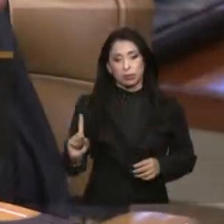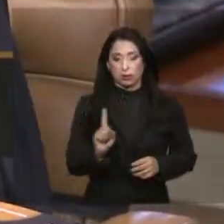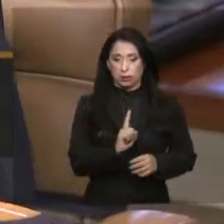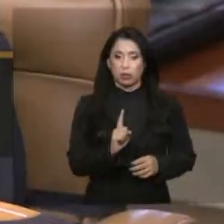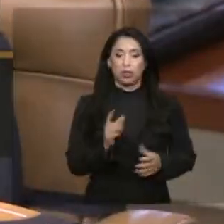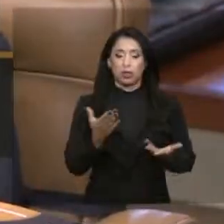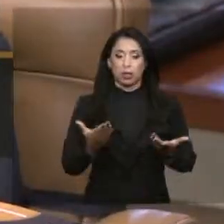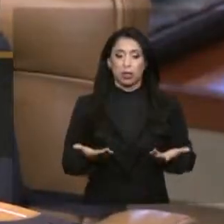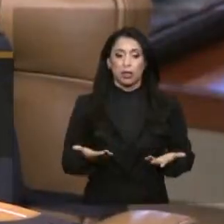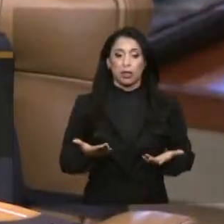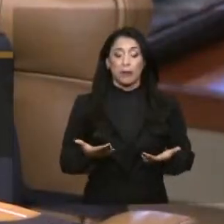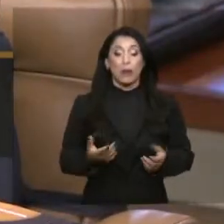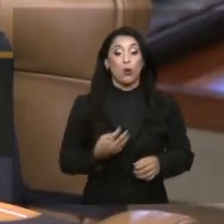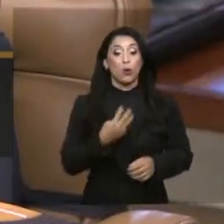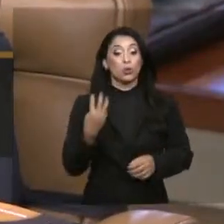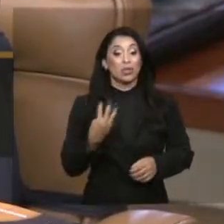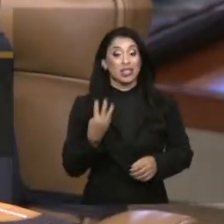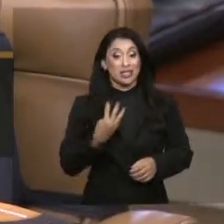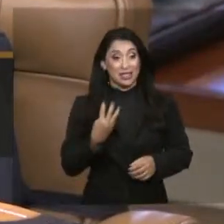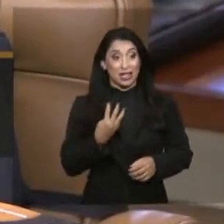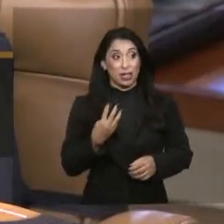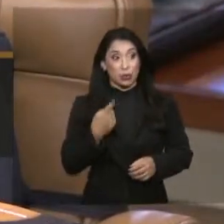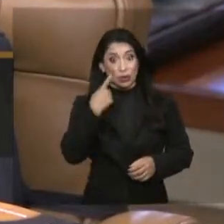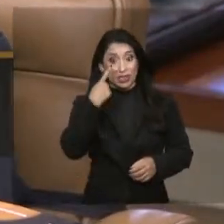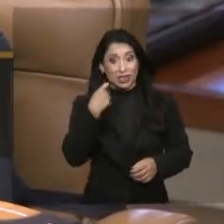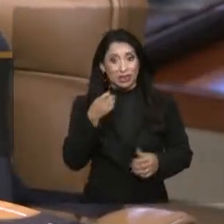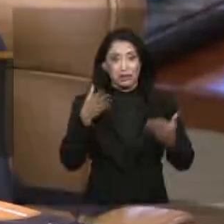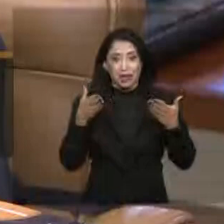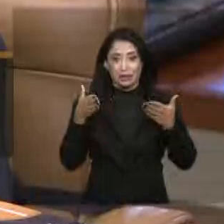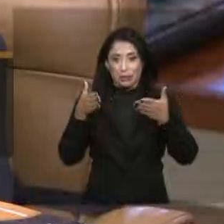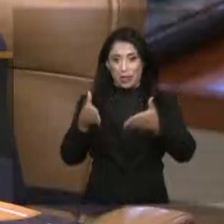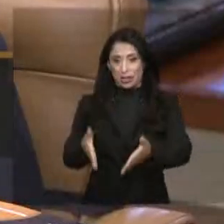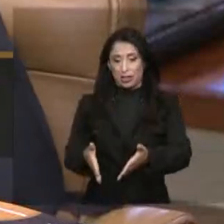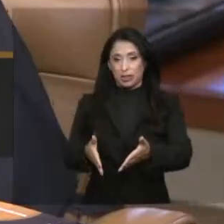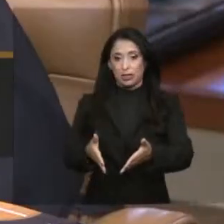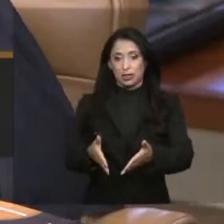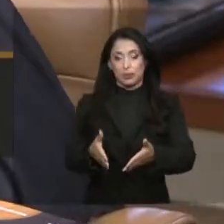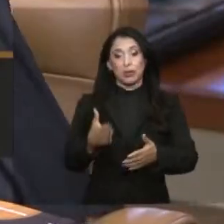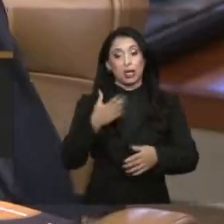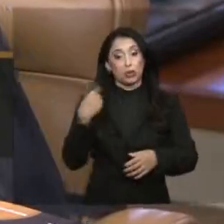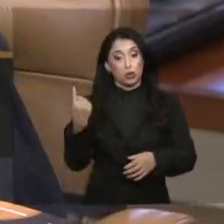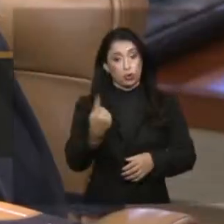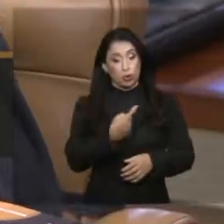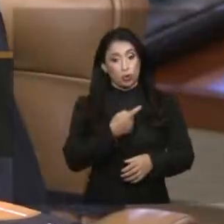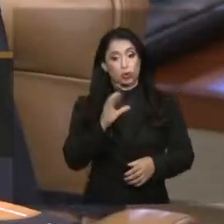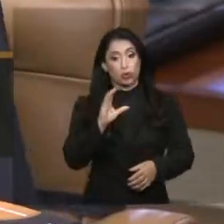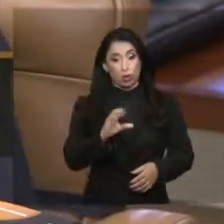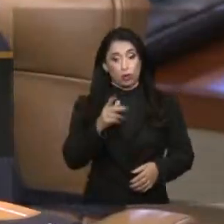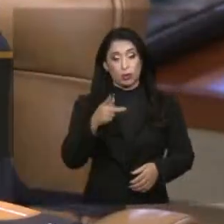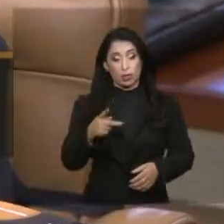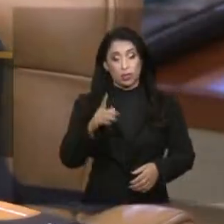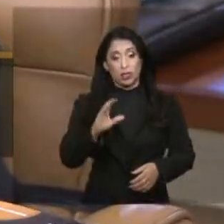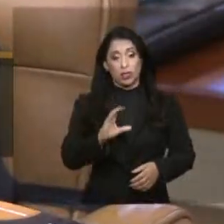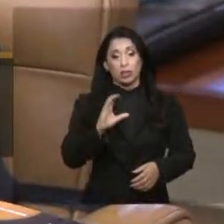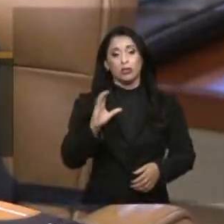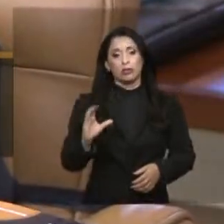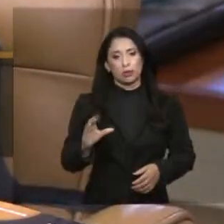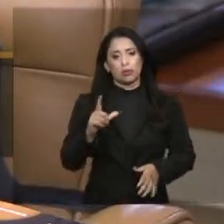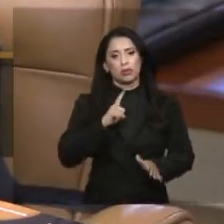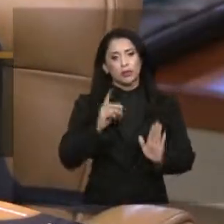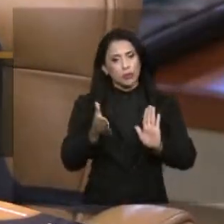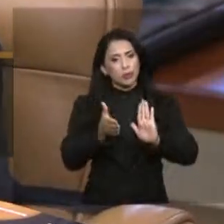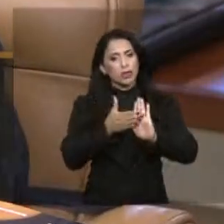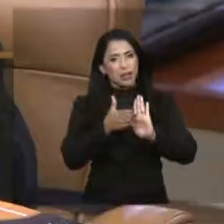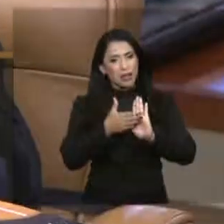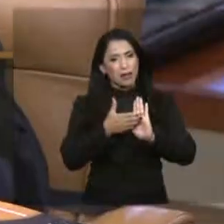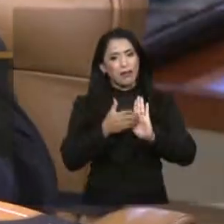sim, claro. Mas o terceiro juridicamente interessado, o nosso Código de Processo Civil fez questão de